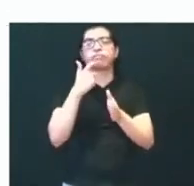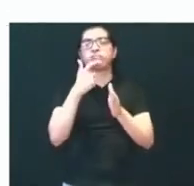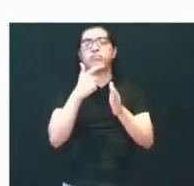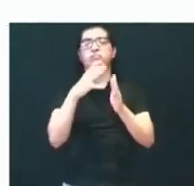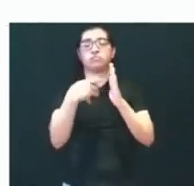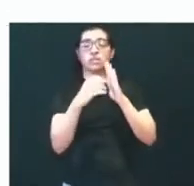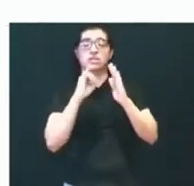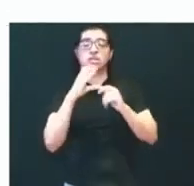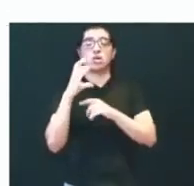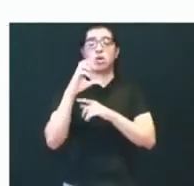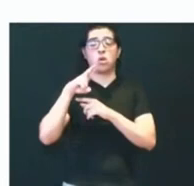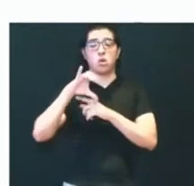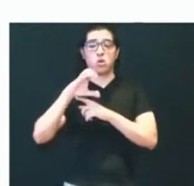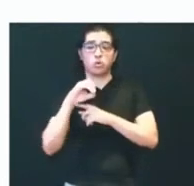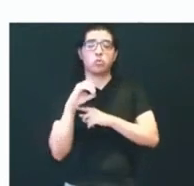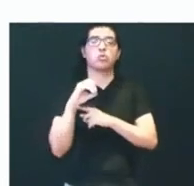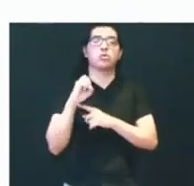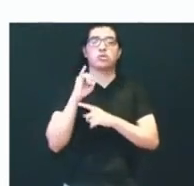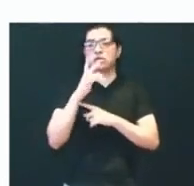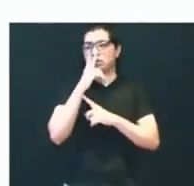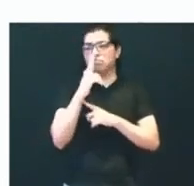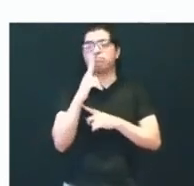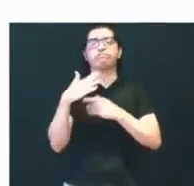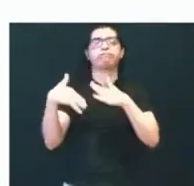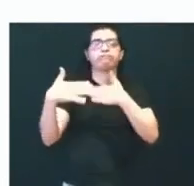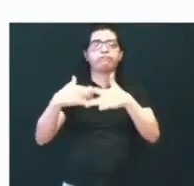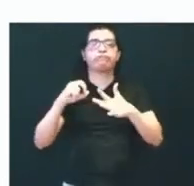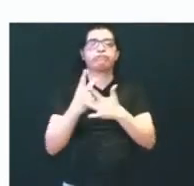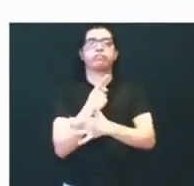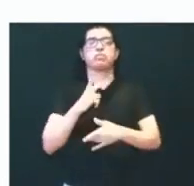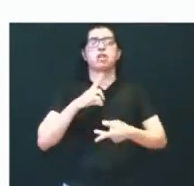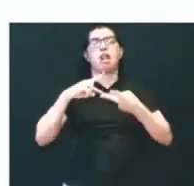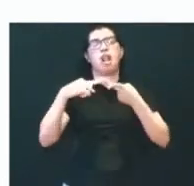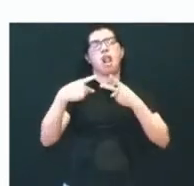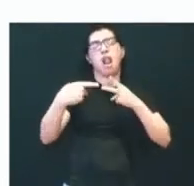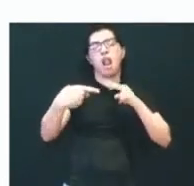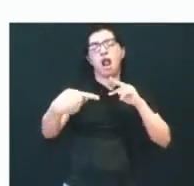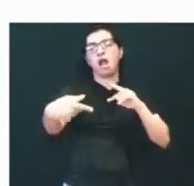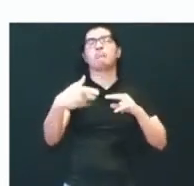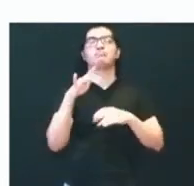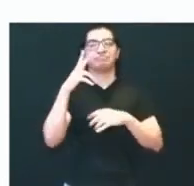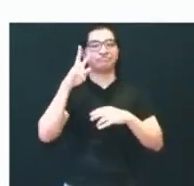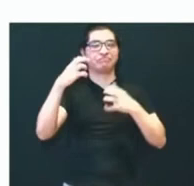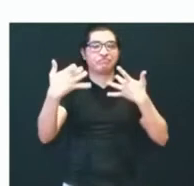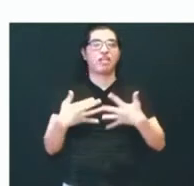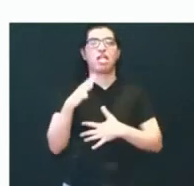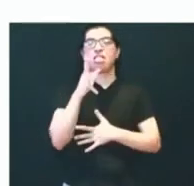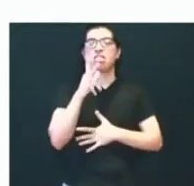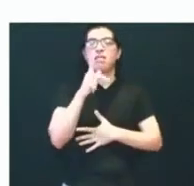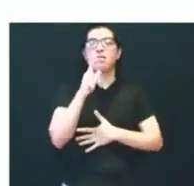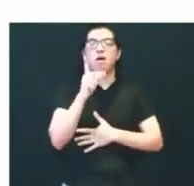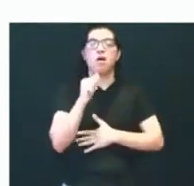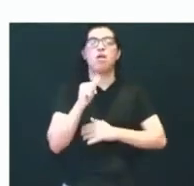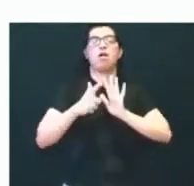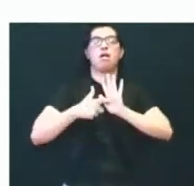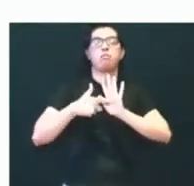leucemias crônicas, como elas são insidiosas, como elas demoram, olha o nome crônico, demora para se